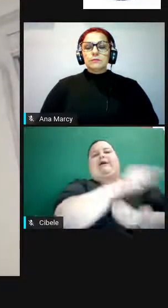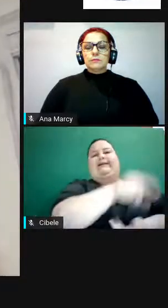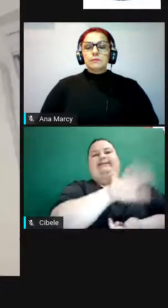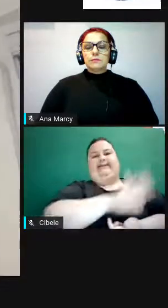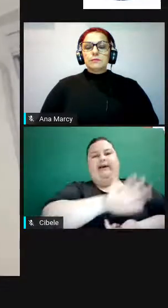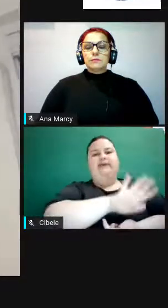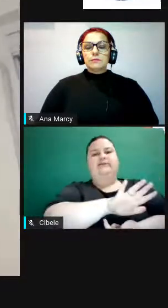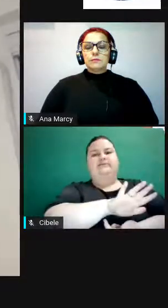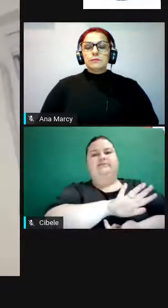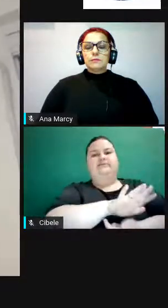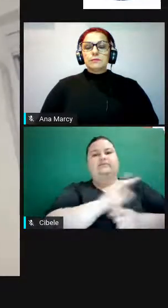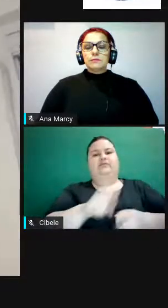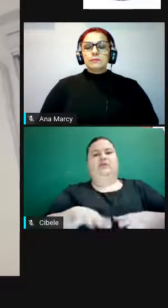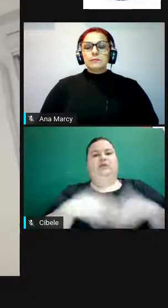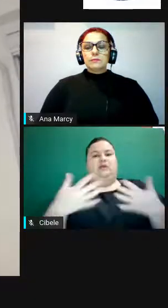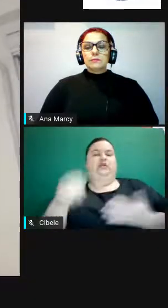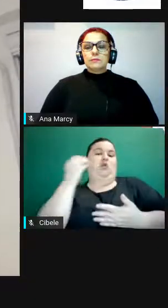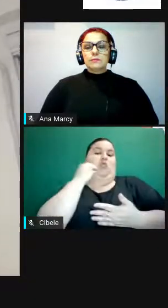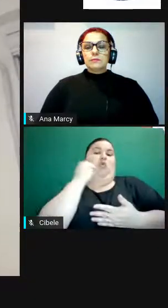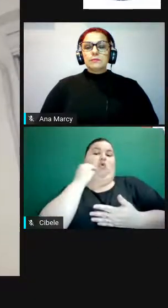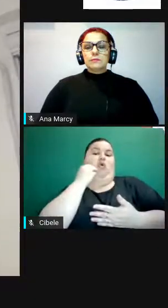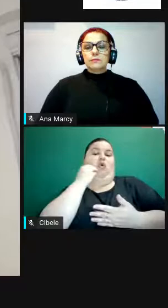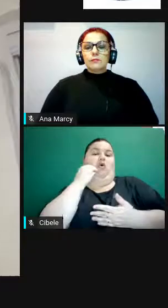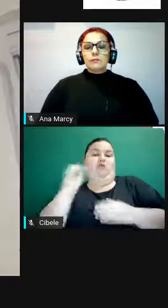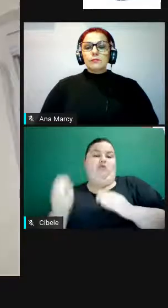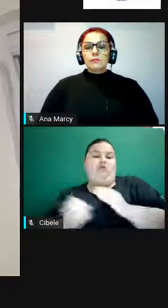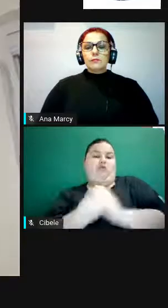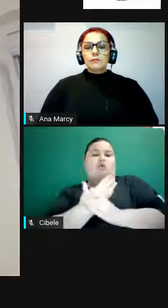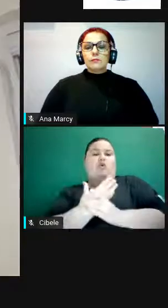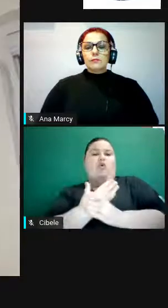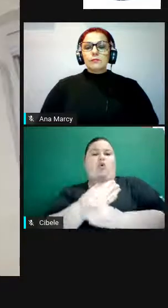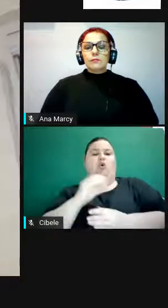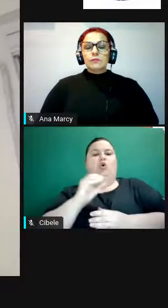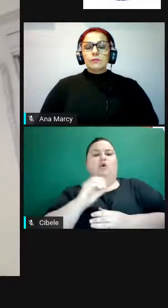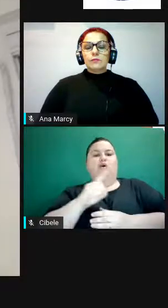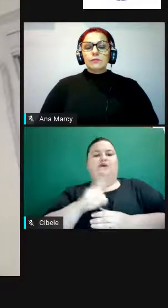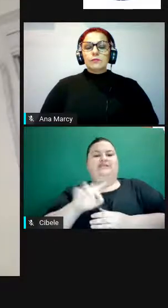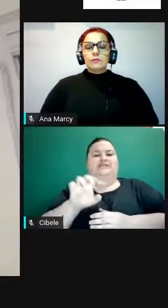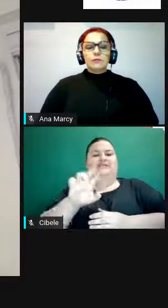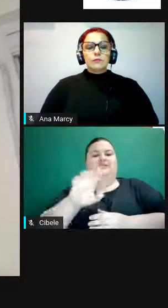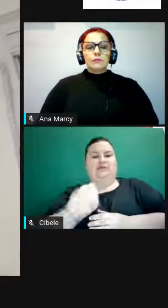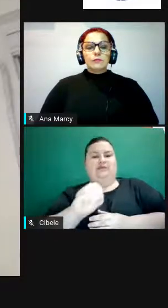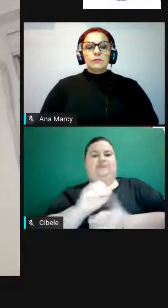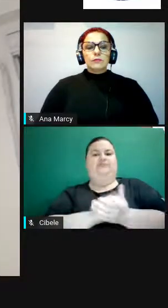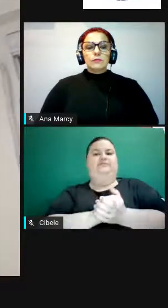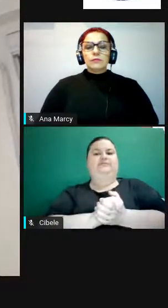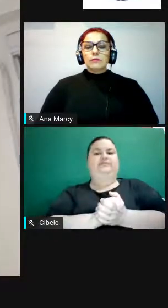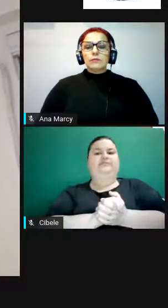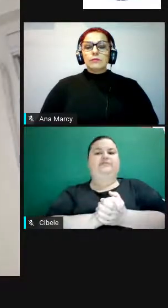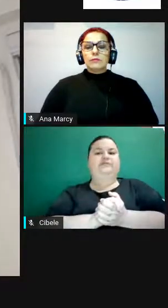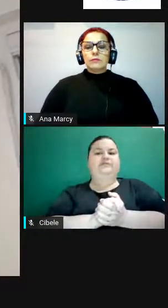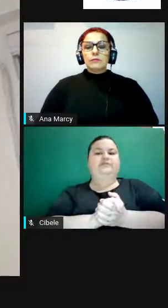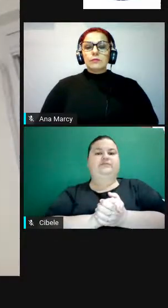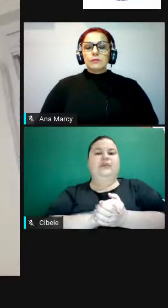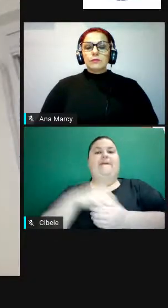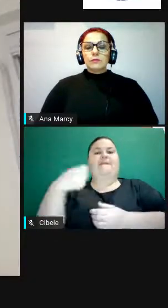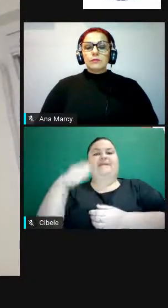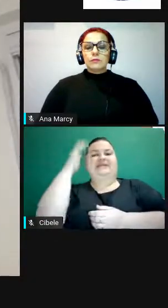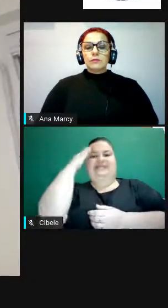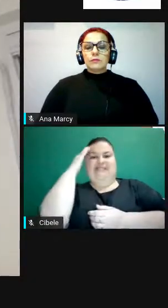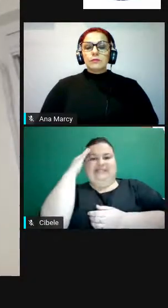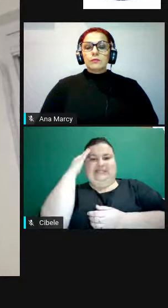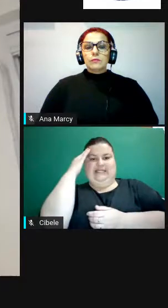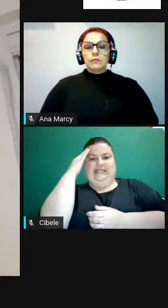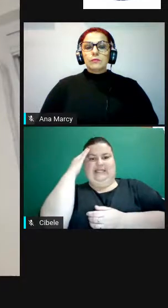obviamente foi por isso que a gente criou a a 0 e 7 Mas o que eu acho que a gente precisa entender é só uma coisa que talvez eu